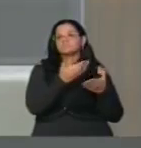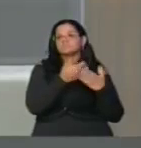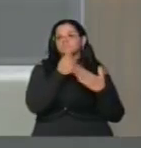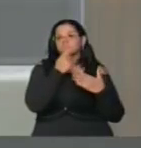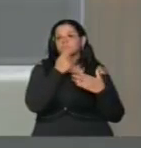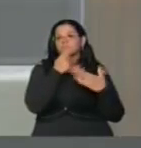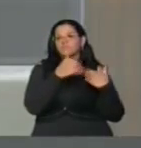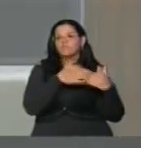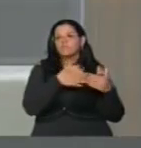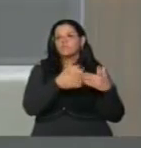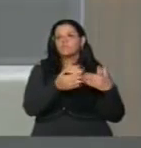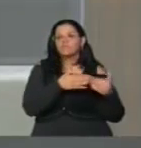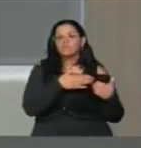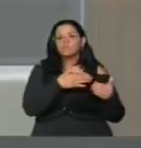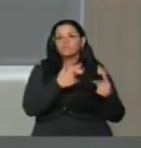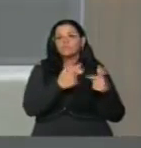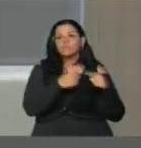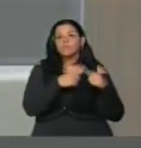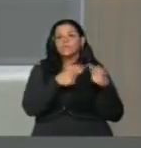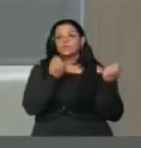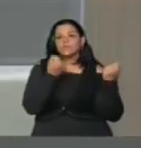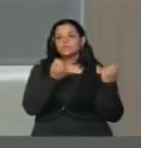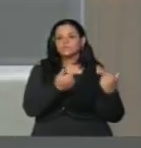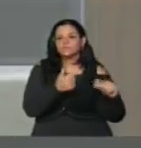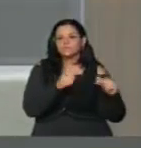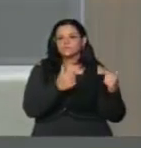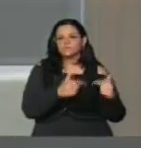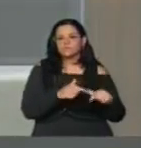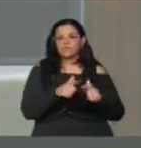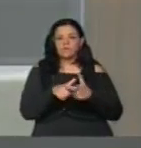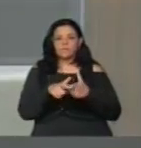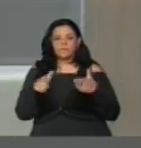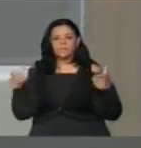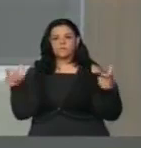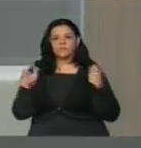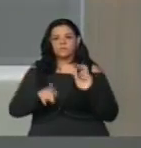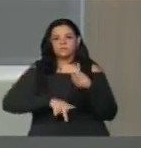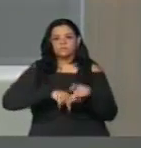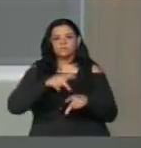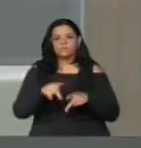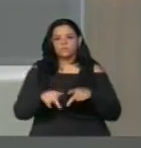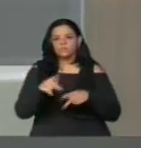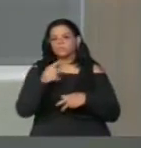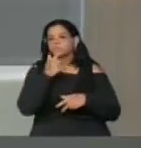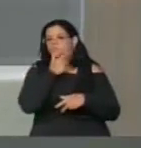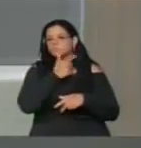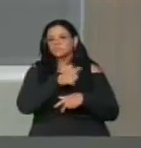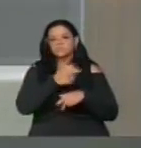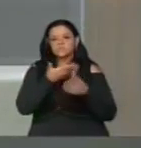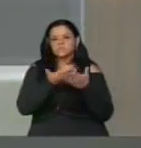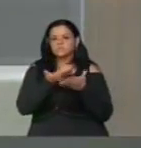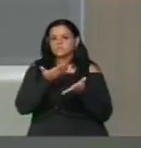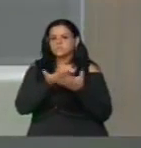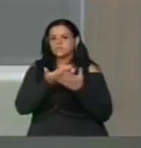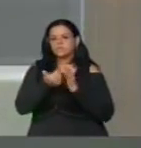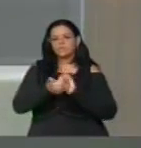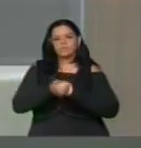ventos. Infelizmente, grande parte da população não tem acesso ao ensino público, principalmente de